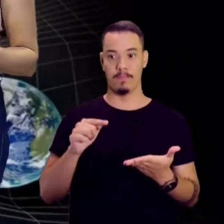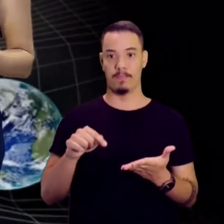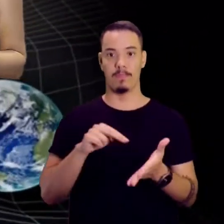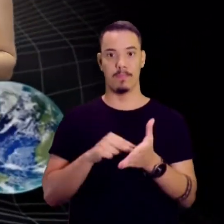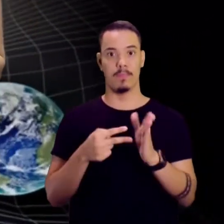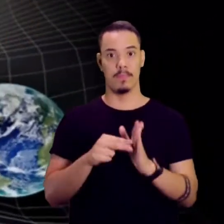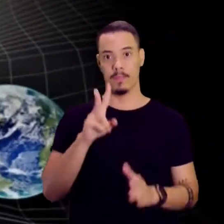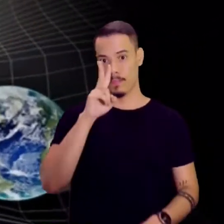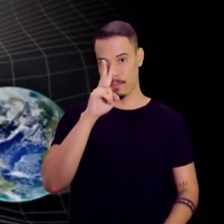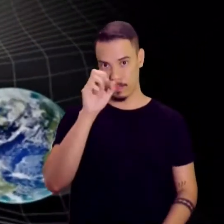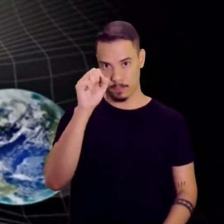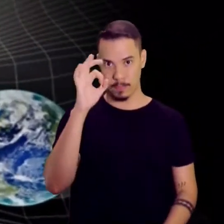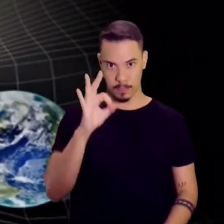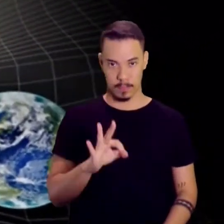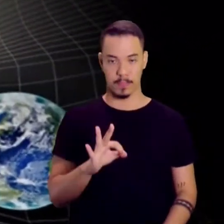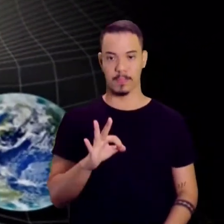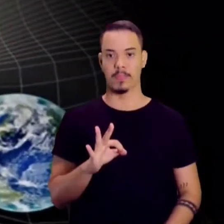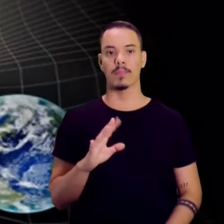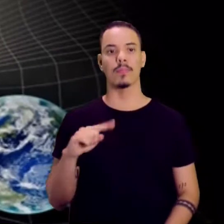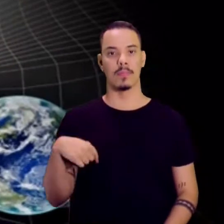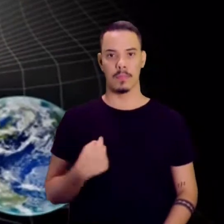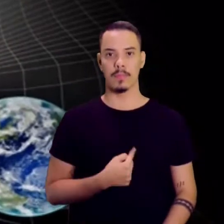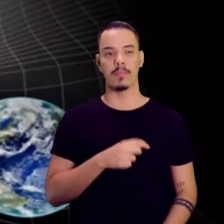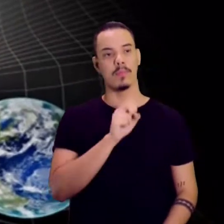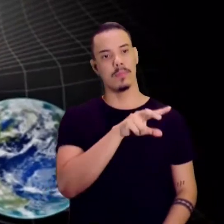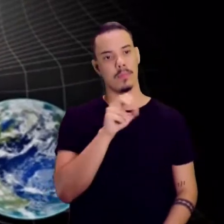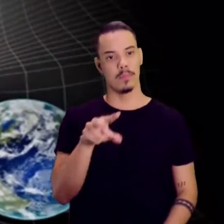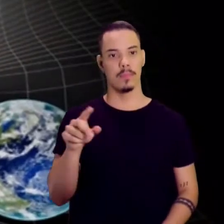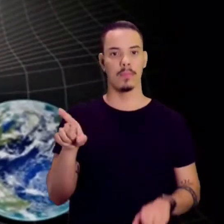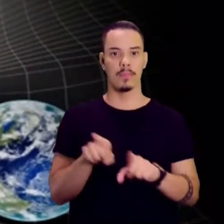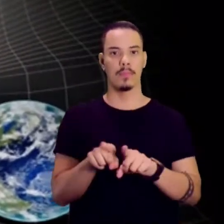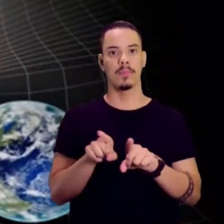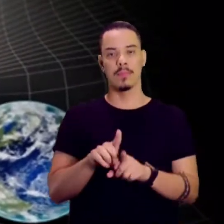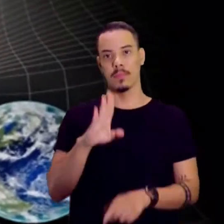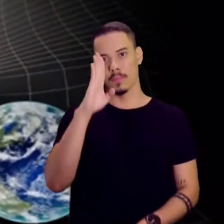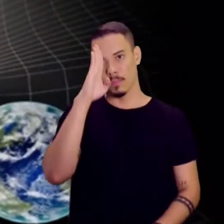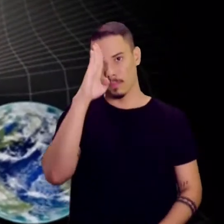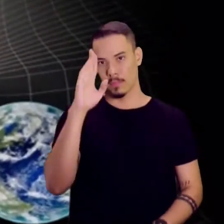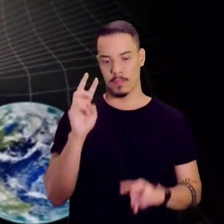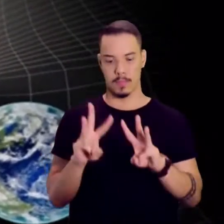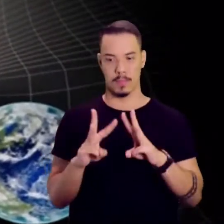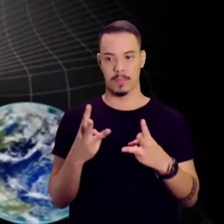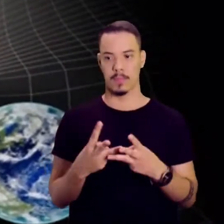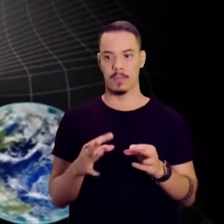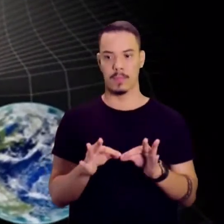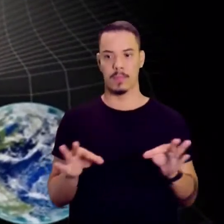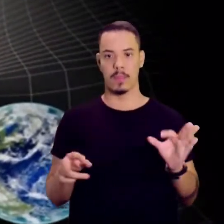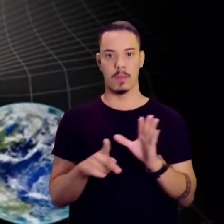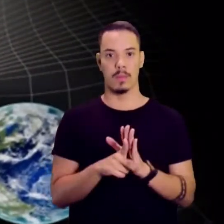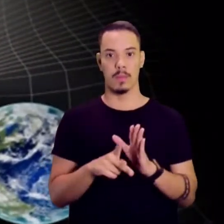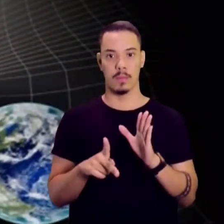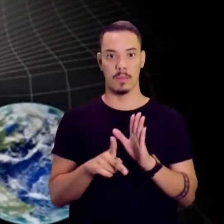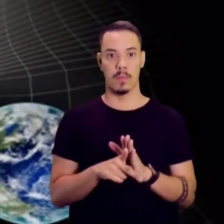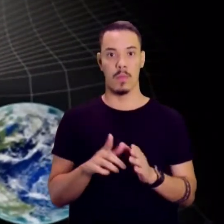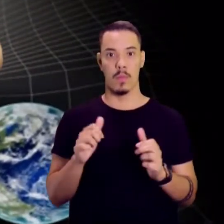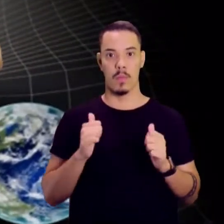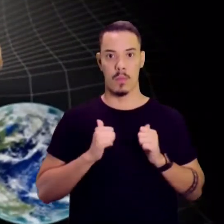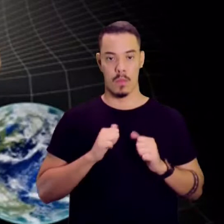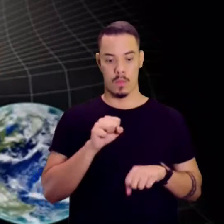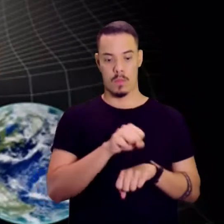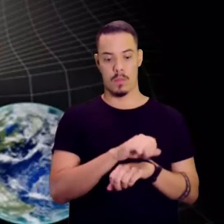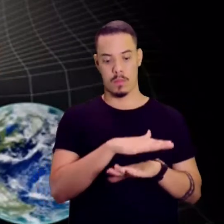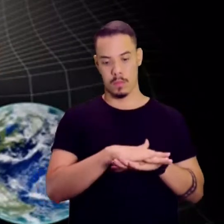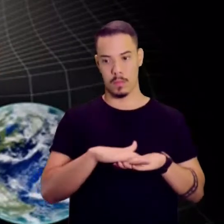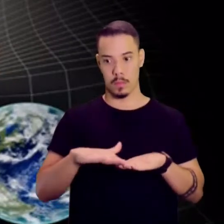né, Décio? Justamente. Nós vimos o principal, que a massa é a medida da inércia de um corpo, né? E